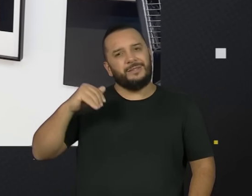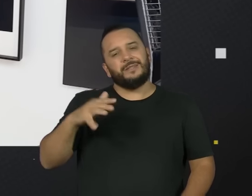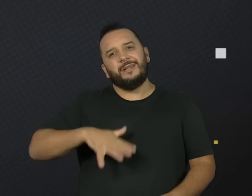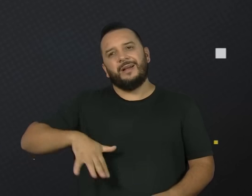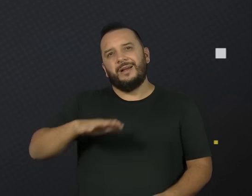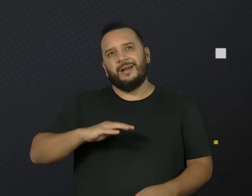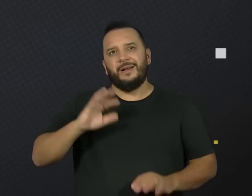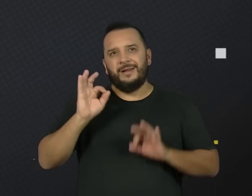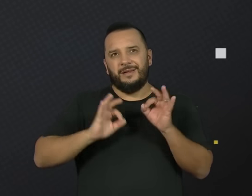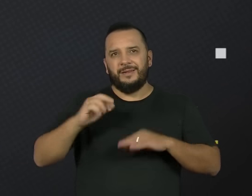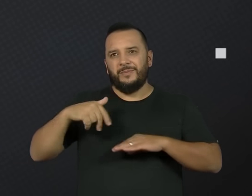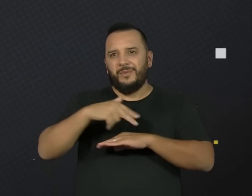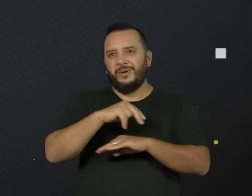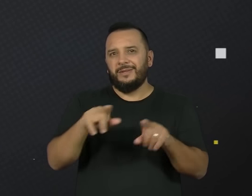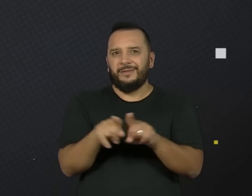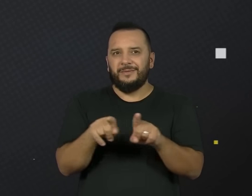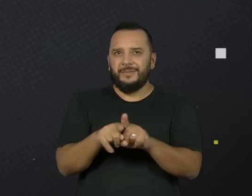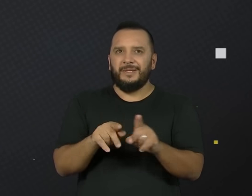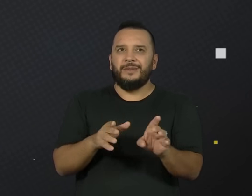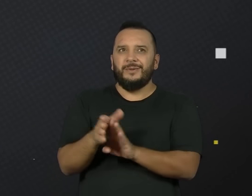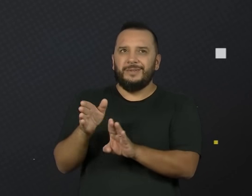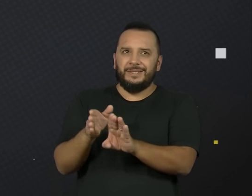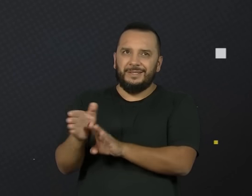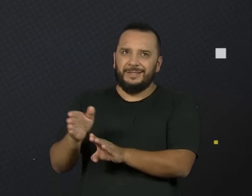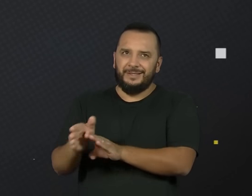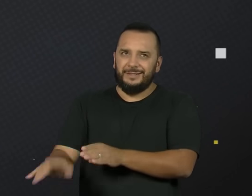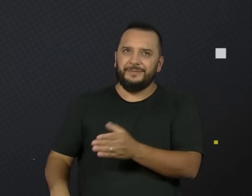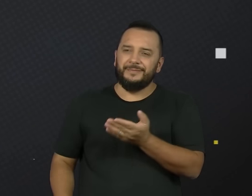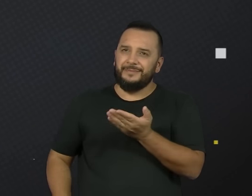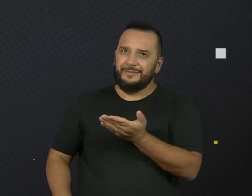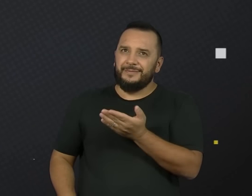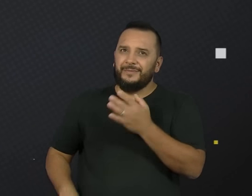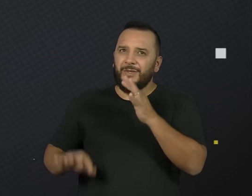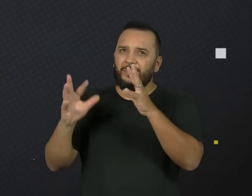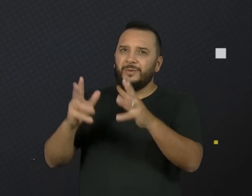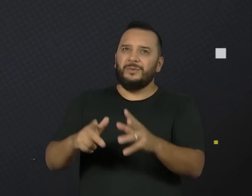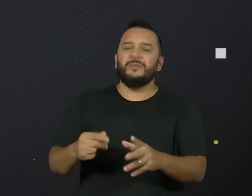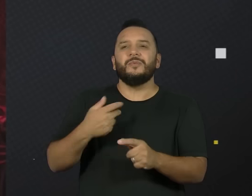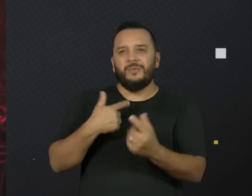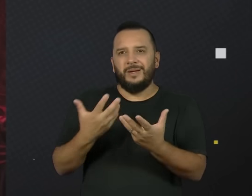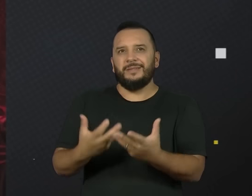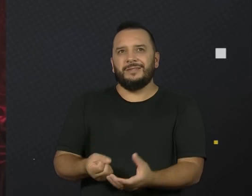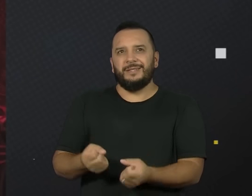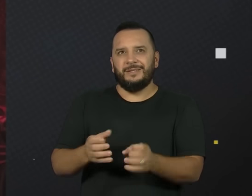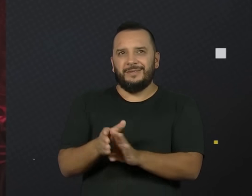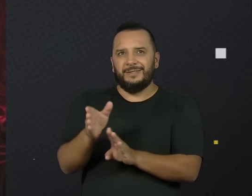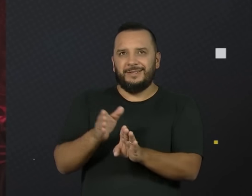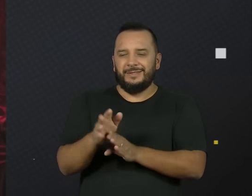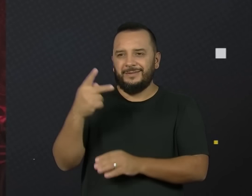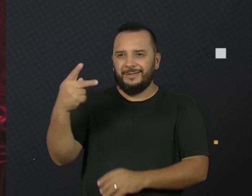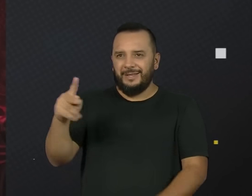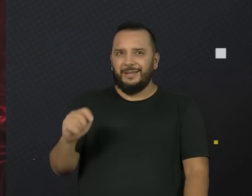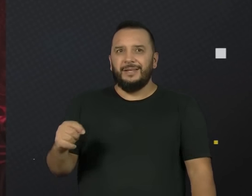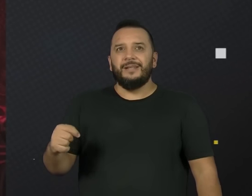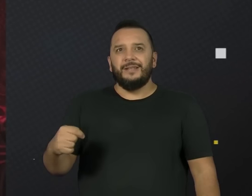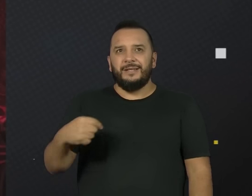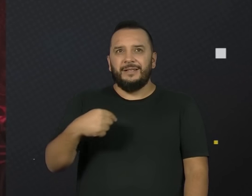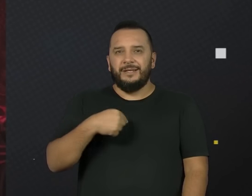essa conselheira, essa voz que todos ouvem, né? E eu fiquei